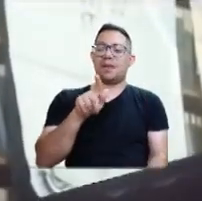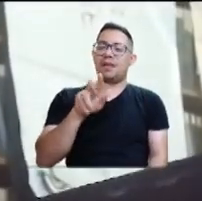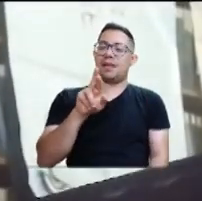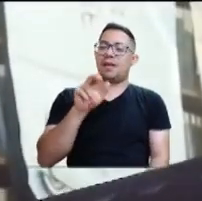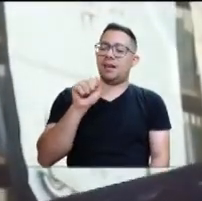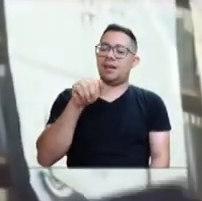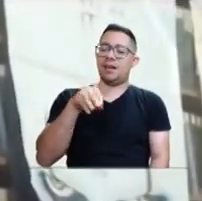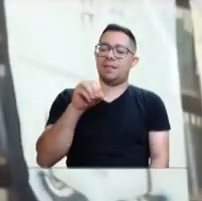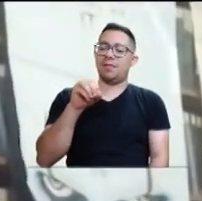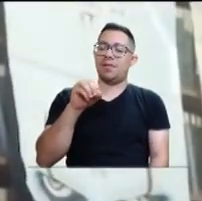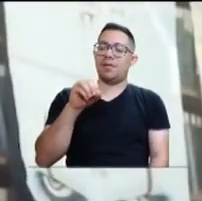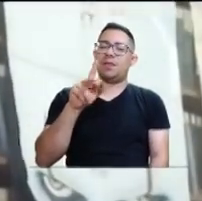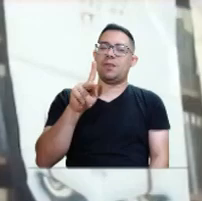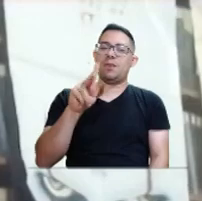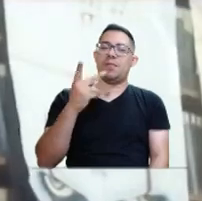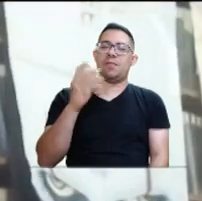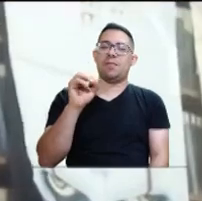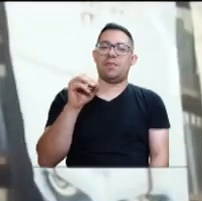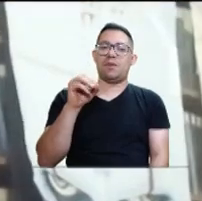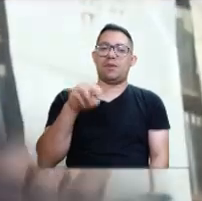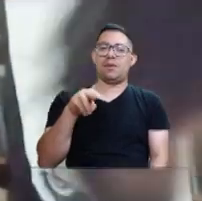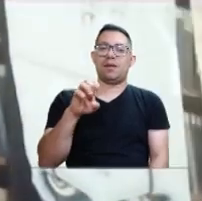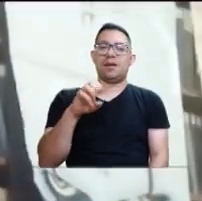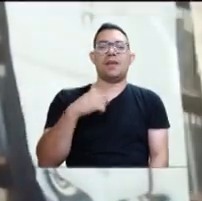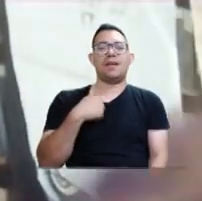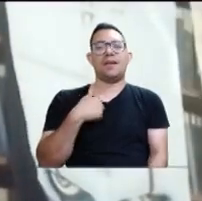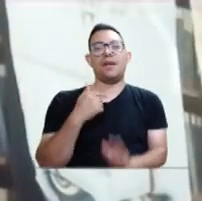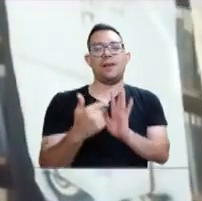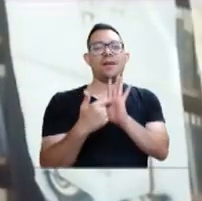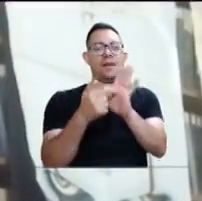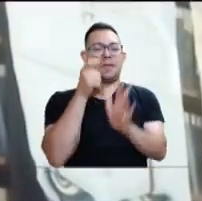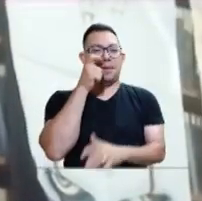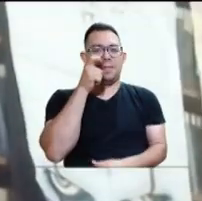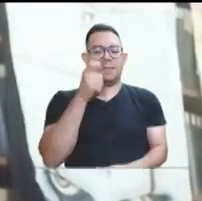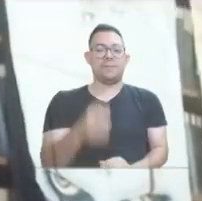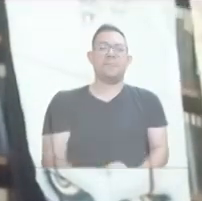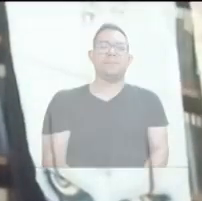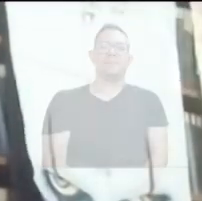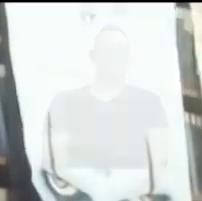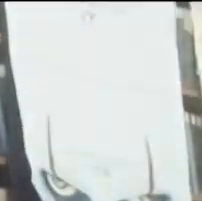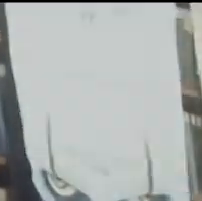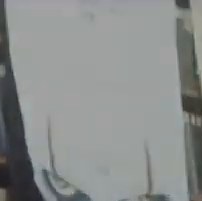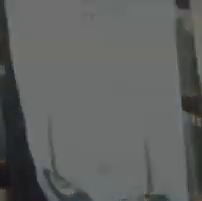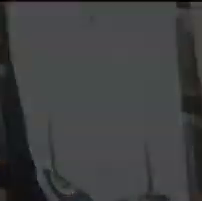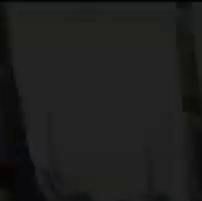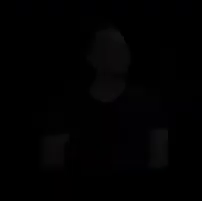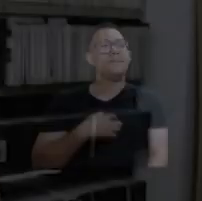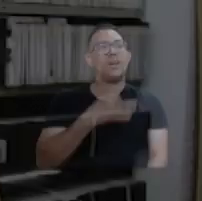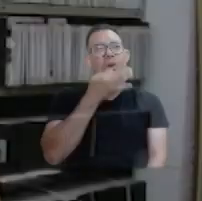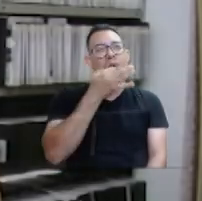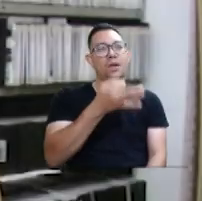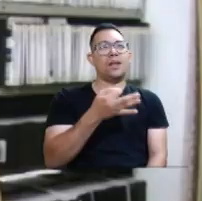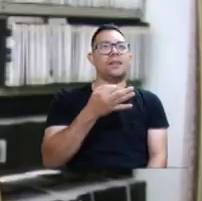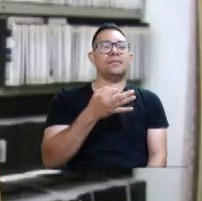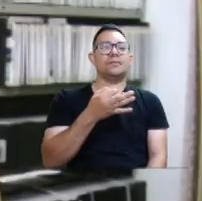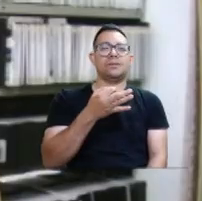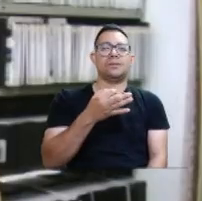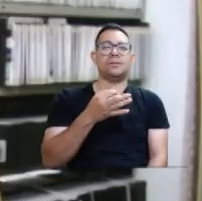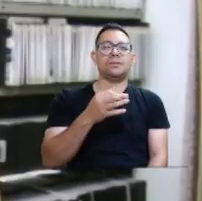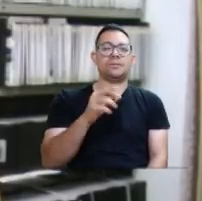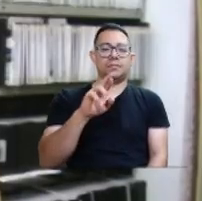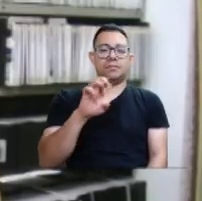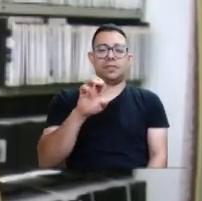aqui, né, da locadora Gramofone, que eu estou trazendo aqui para vocês hoje. Eu achei muito melhor